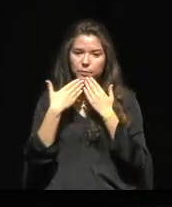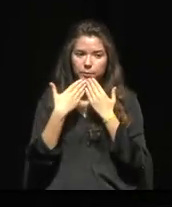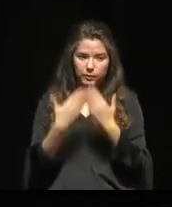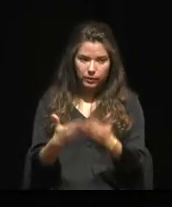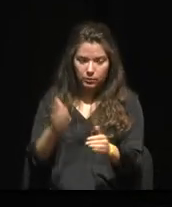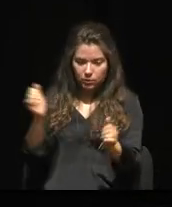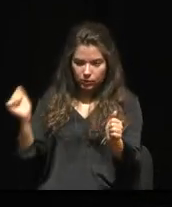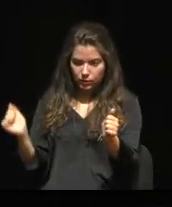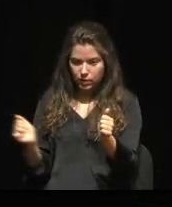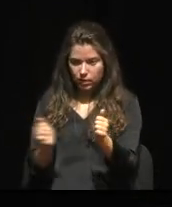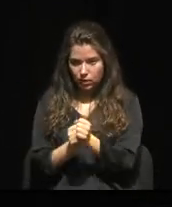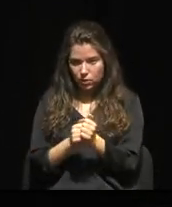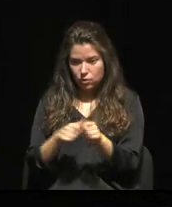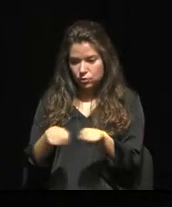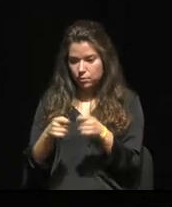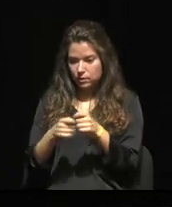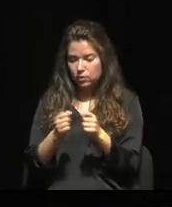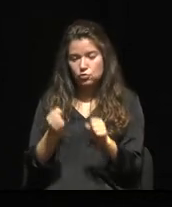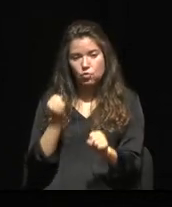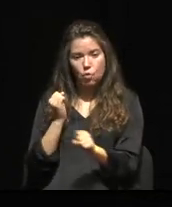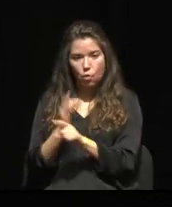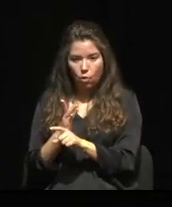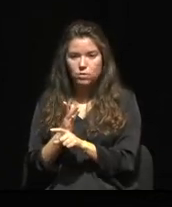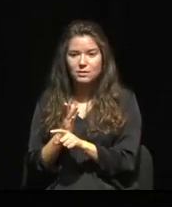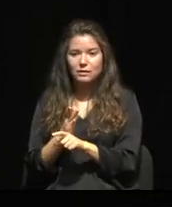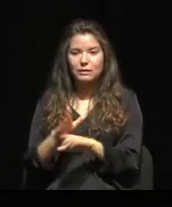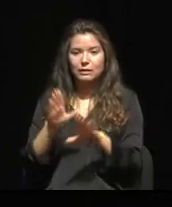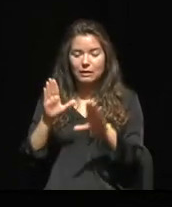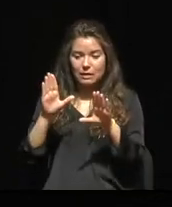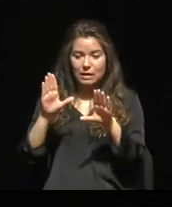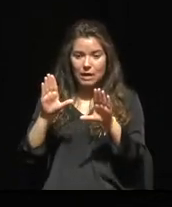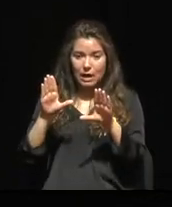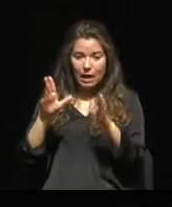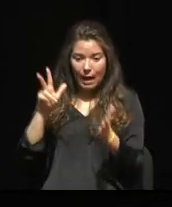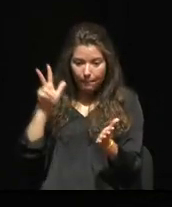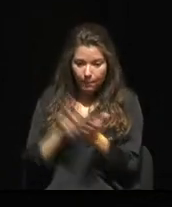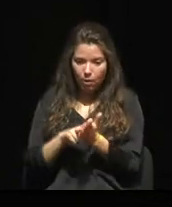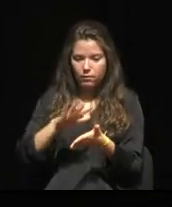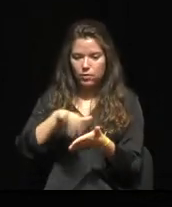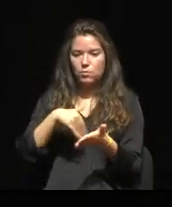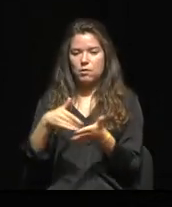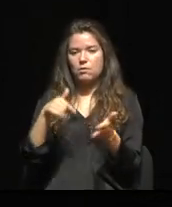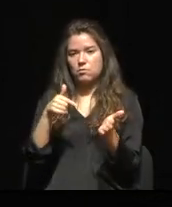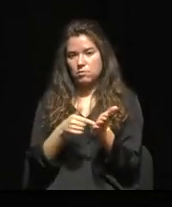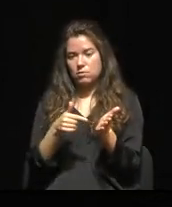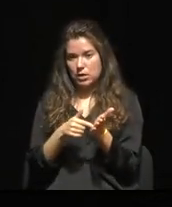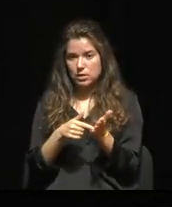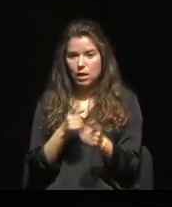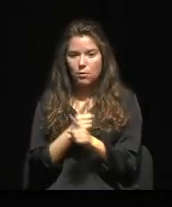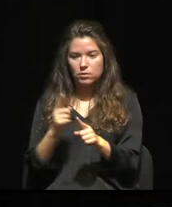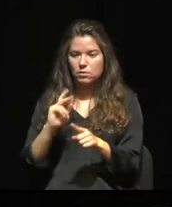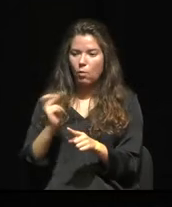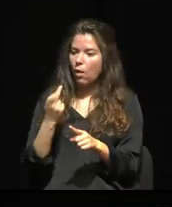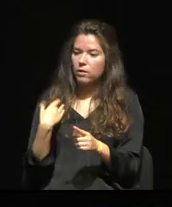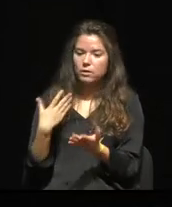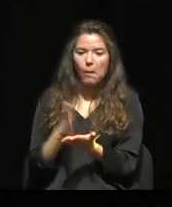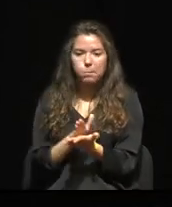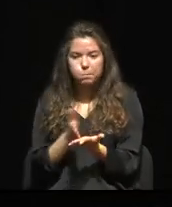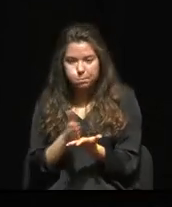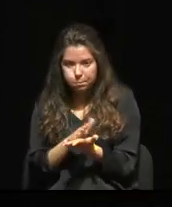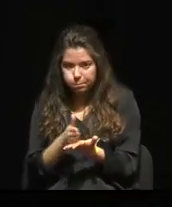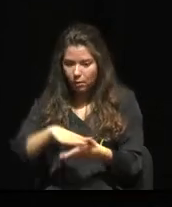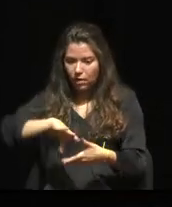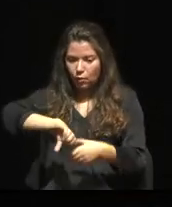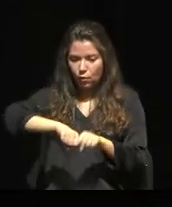vereadores da oposição para que viabilizem com urgência a aprovação do plano são anos de indefinição e